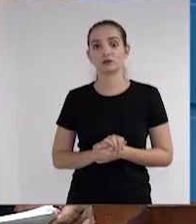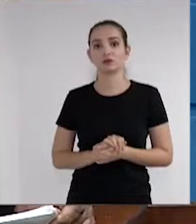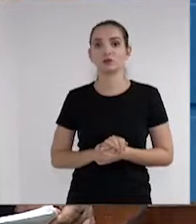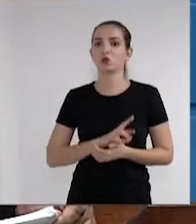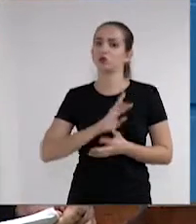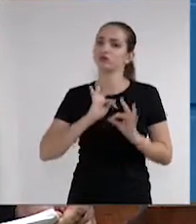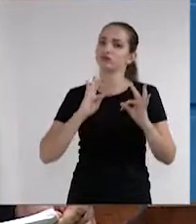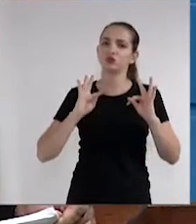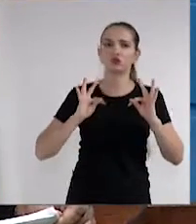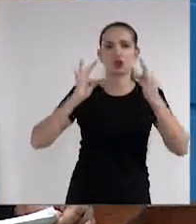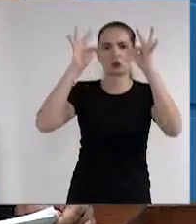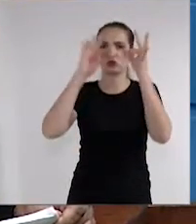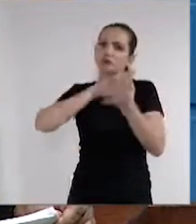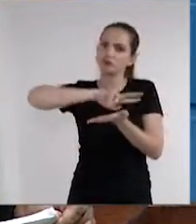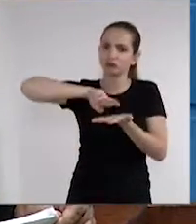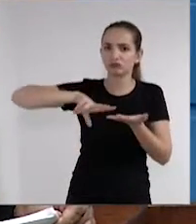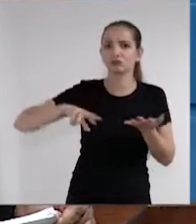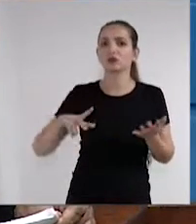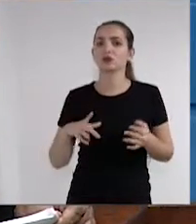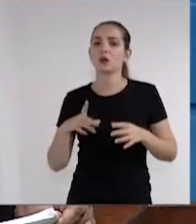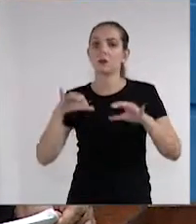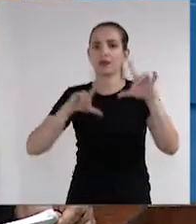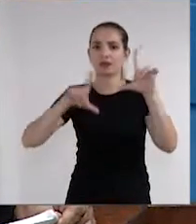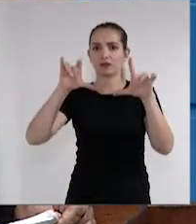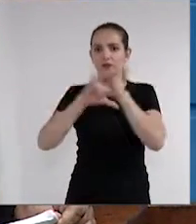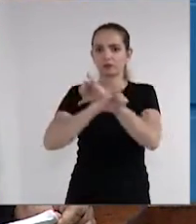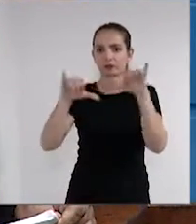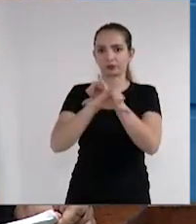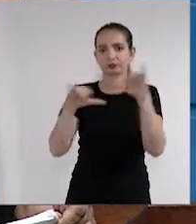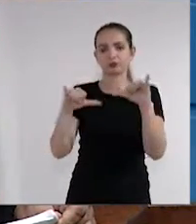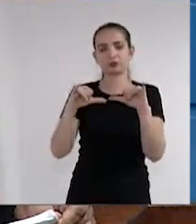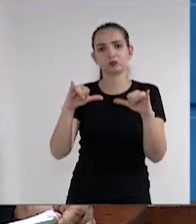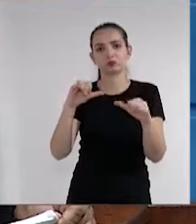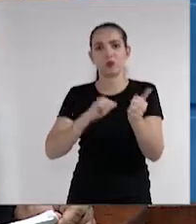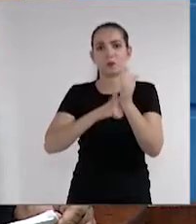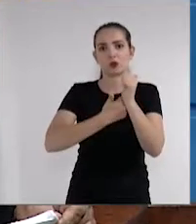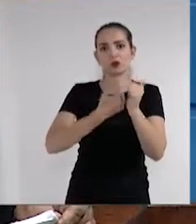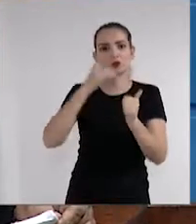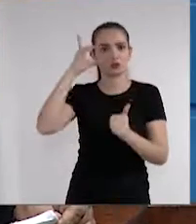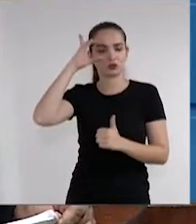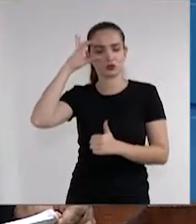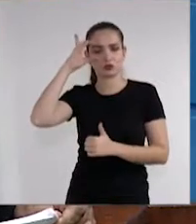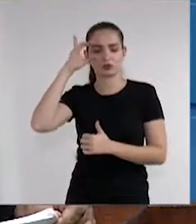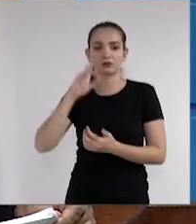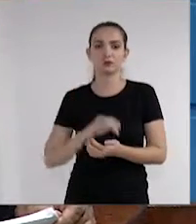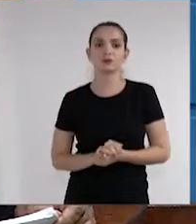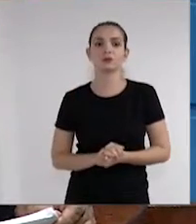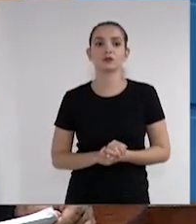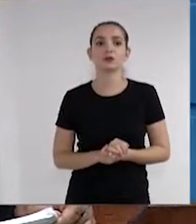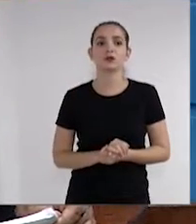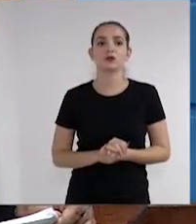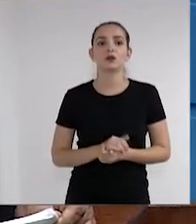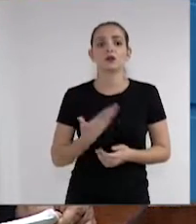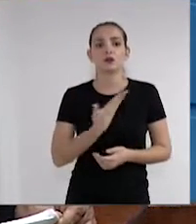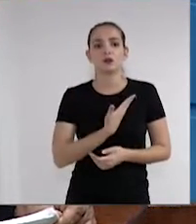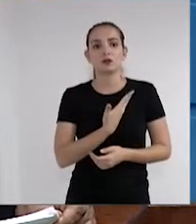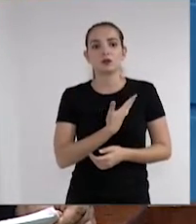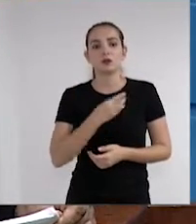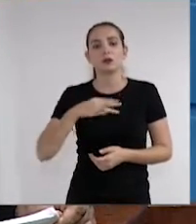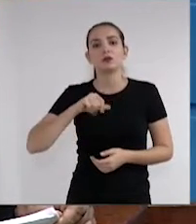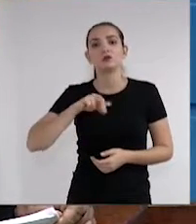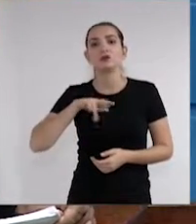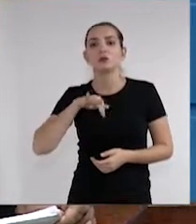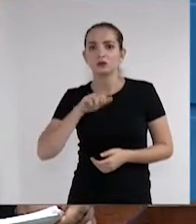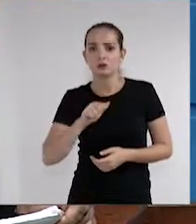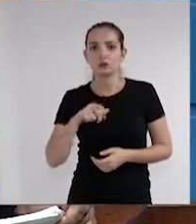os recursos técnicos para transmitir o impeachment da Dilma, e companheira Marina e companheiro Genilson. Não se falou um A